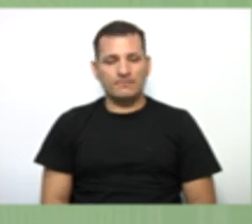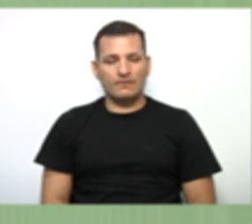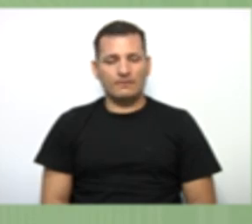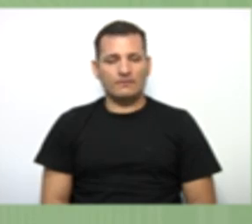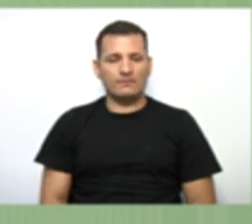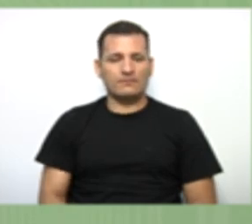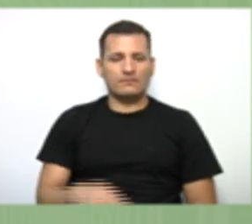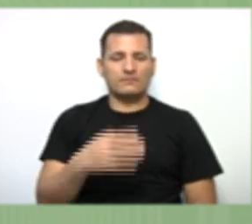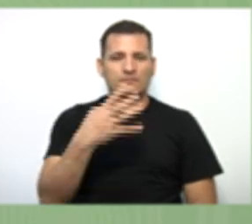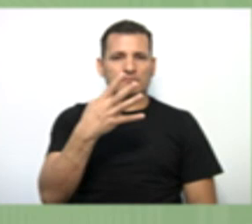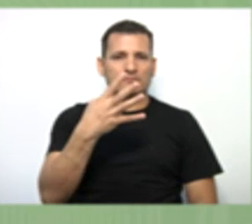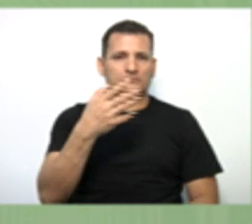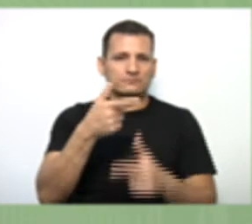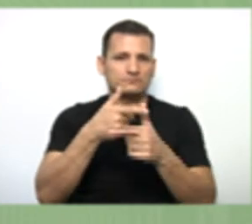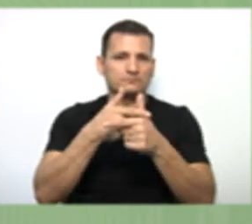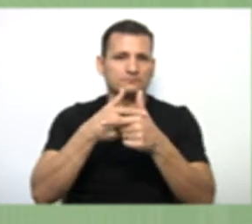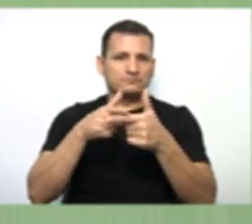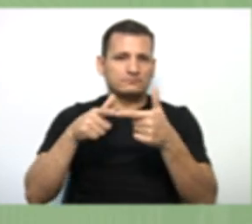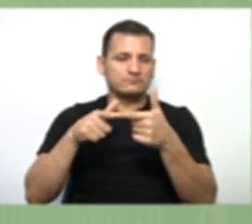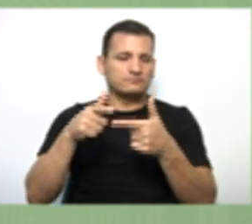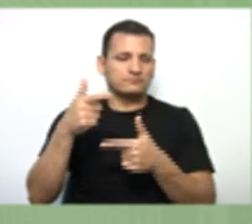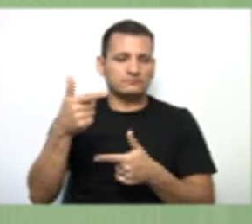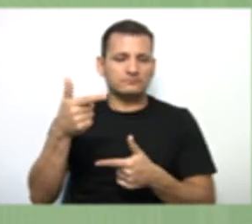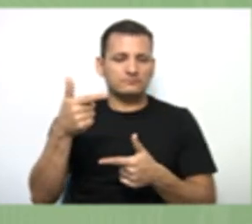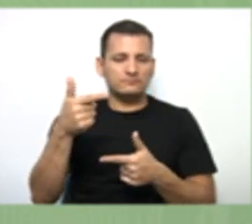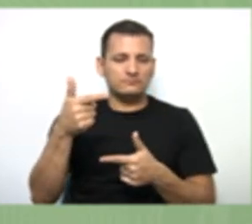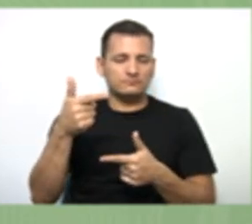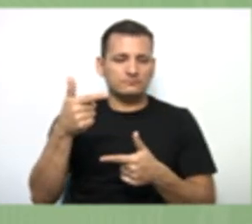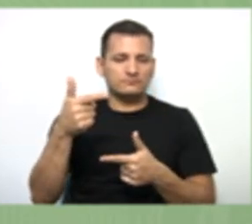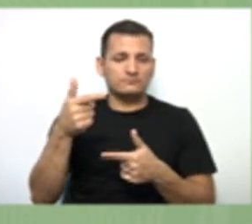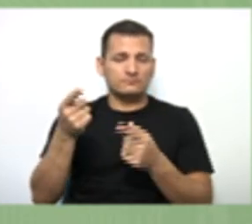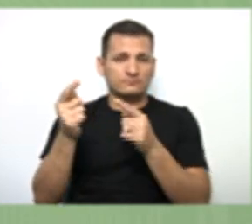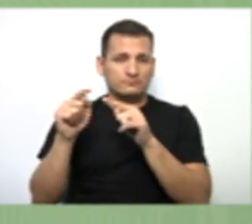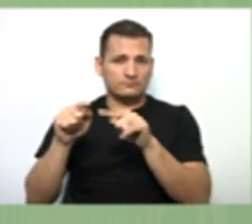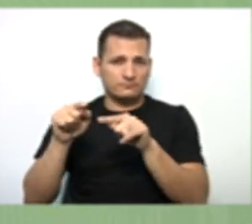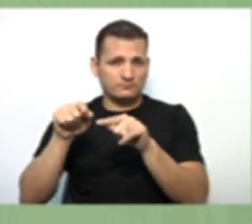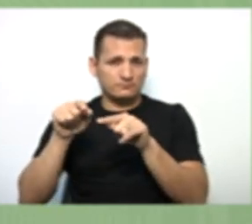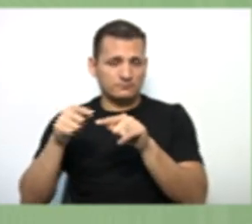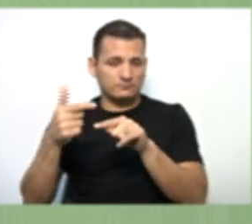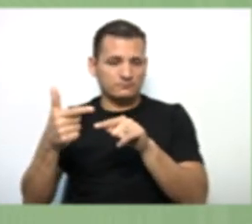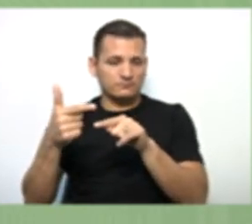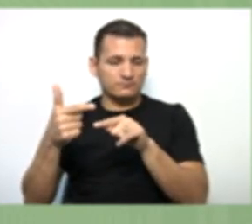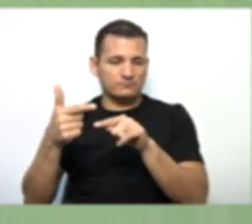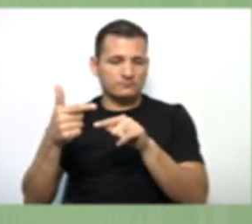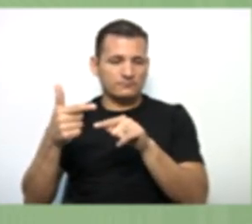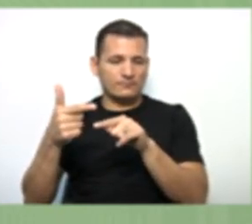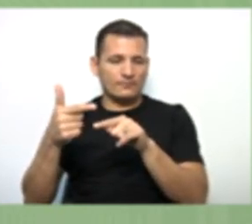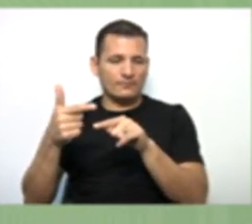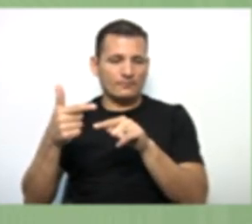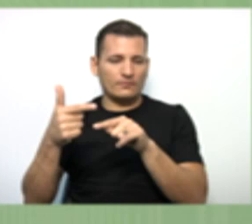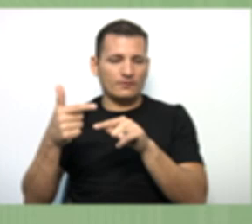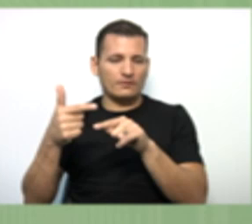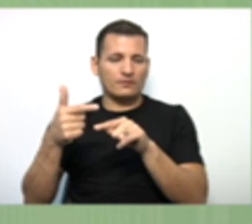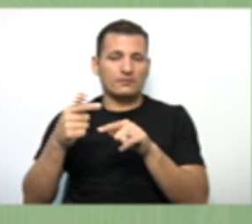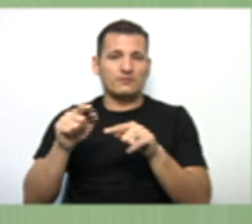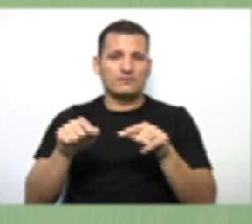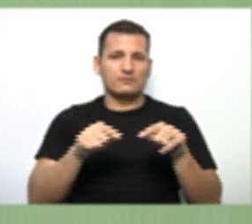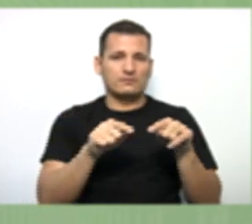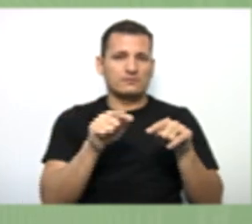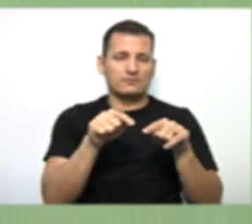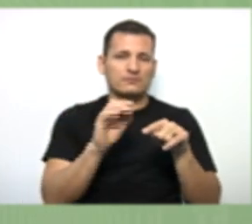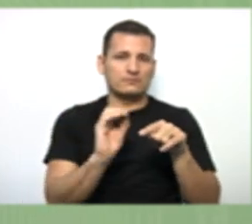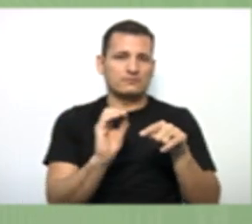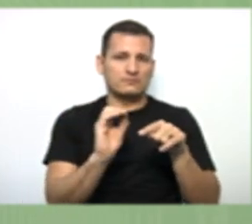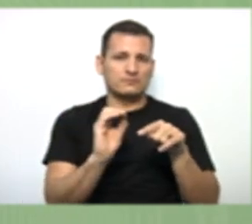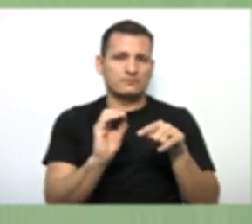2. No quociente aqui, que eu tenho 2, 2 vezes 2 dá 4, o resto é o zero. Esse cara aqui